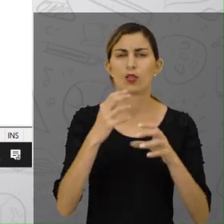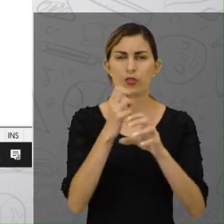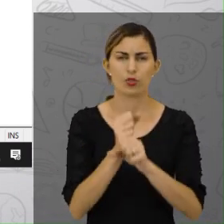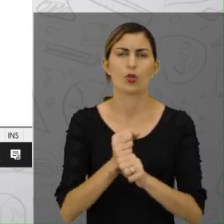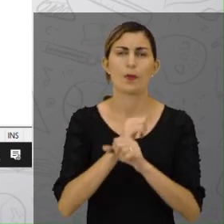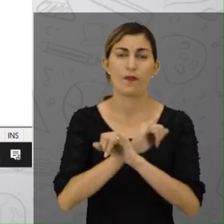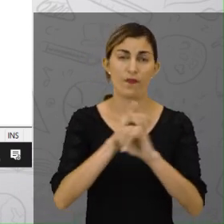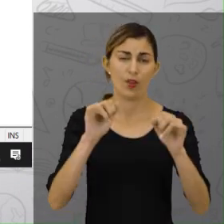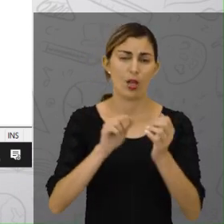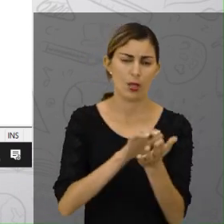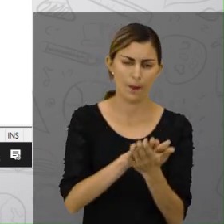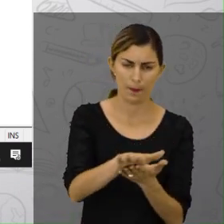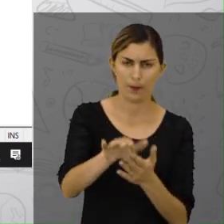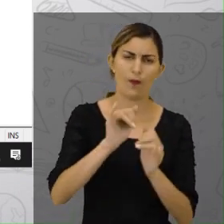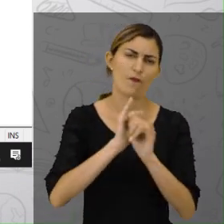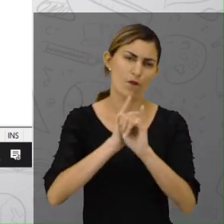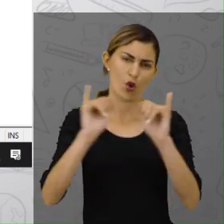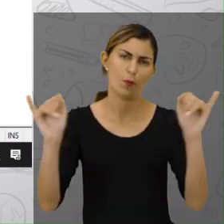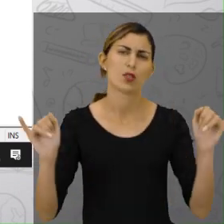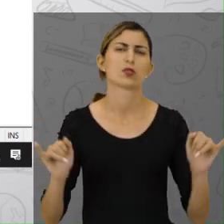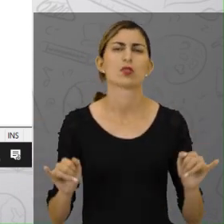imprima essa informação.